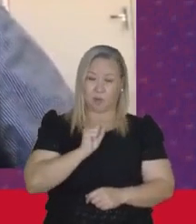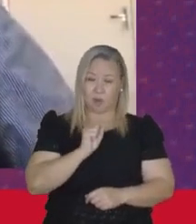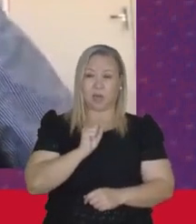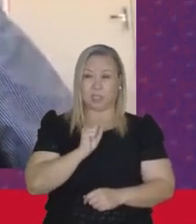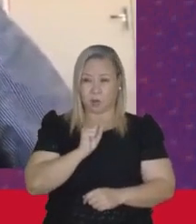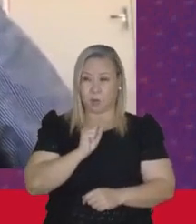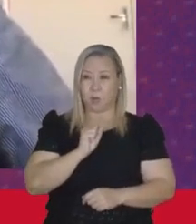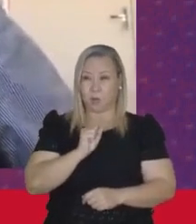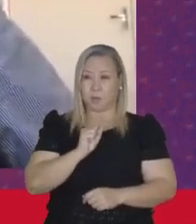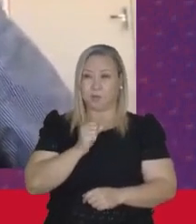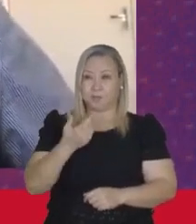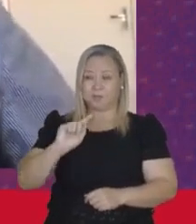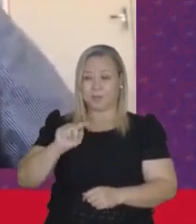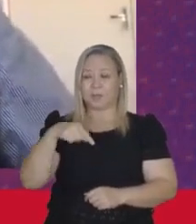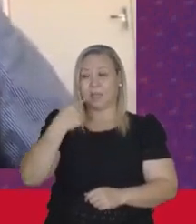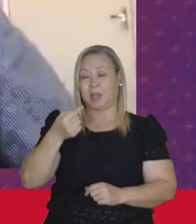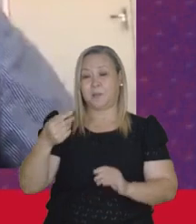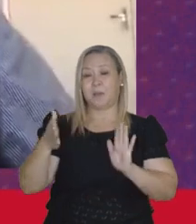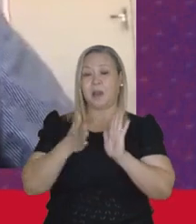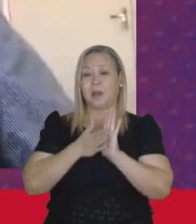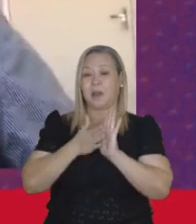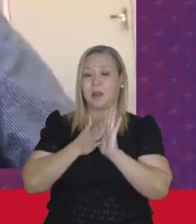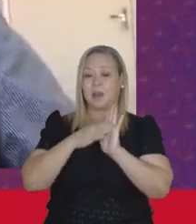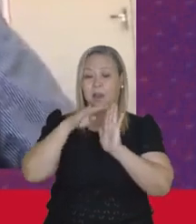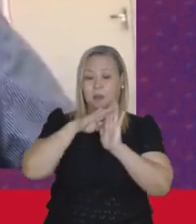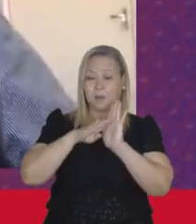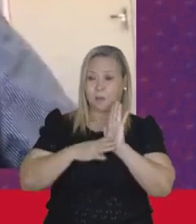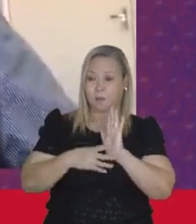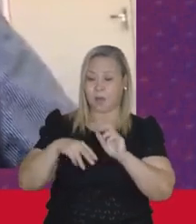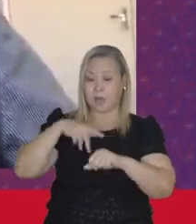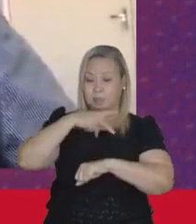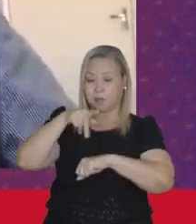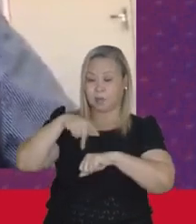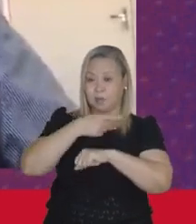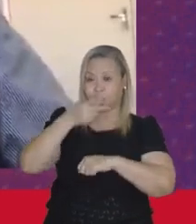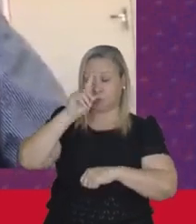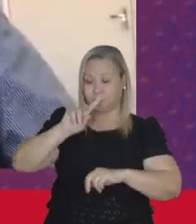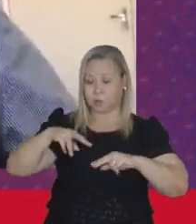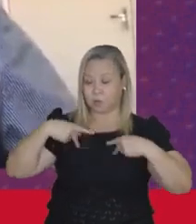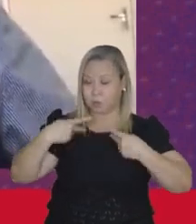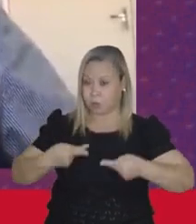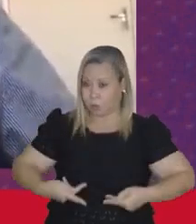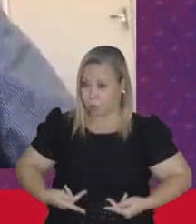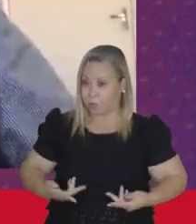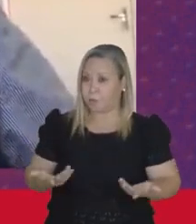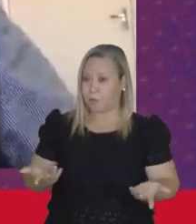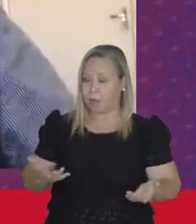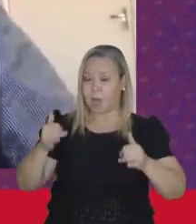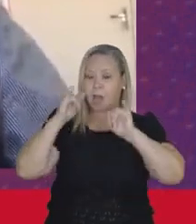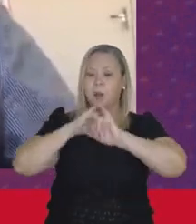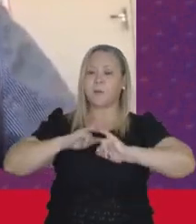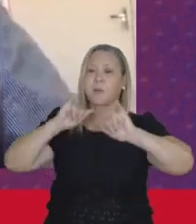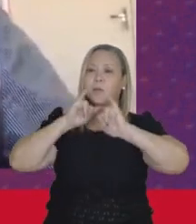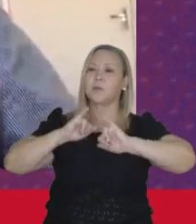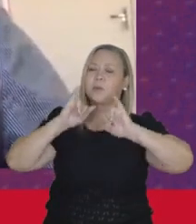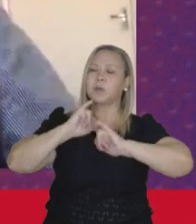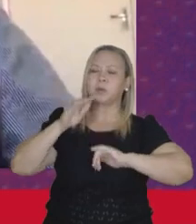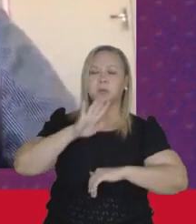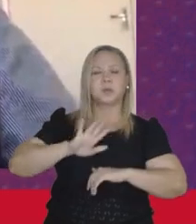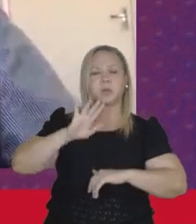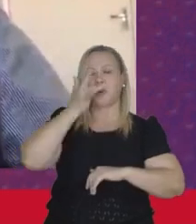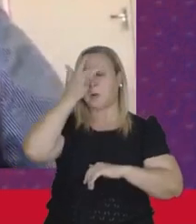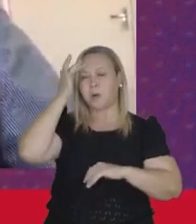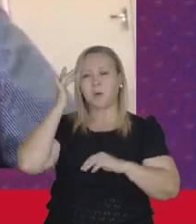1948, e demais pactos internacionais sobre direitos humanos, proclamou que toda